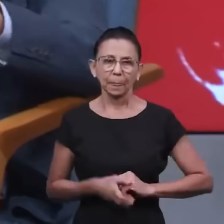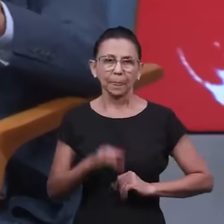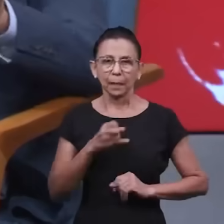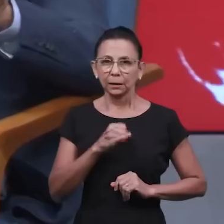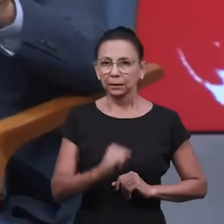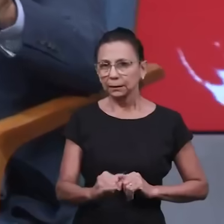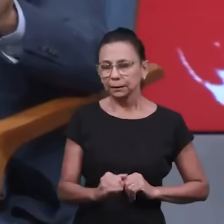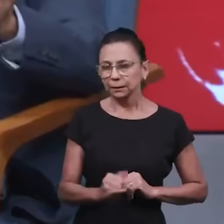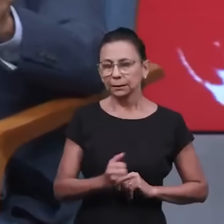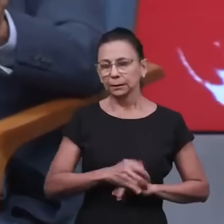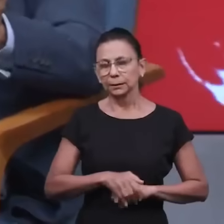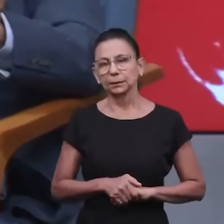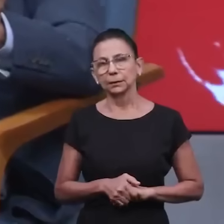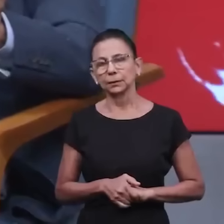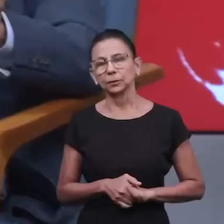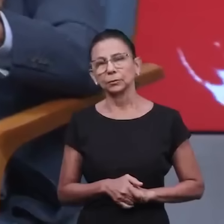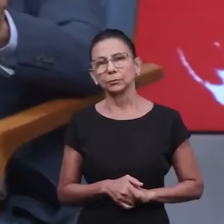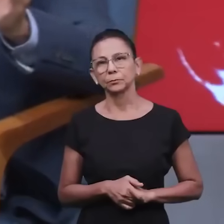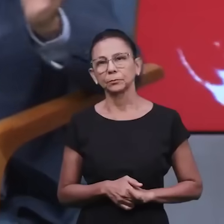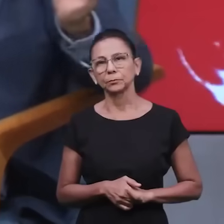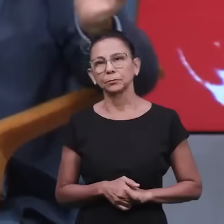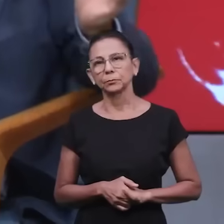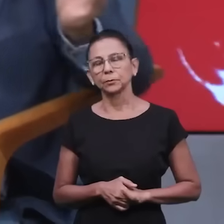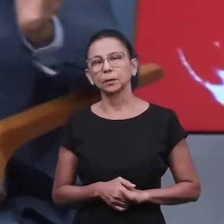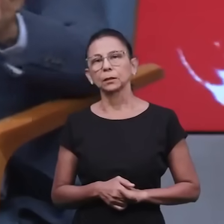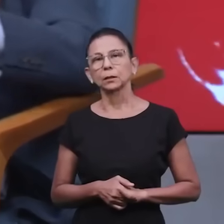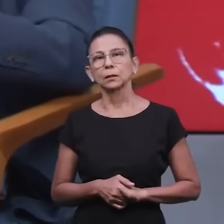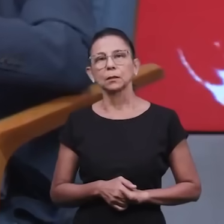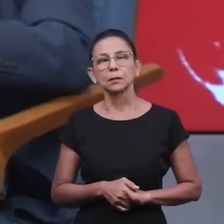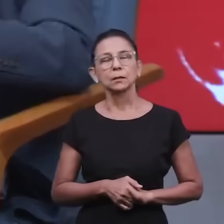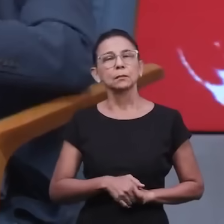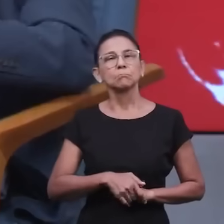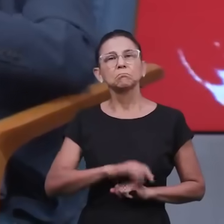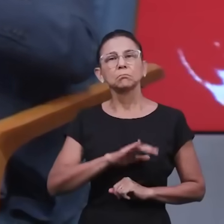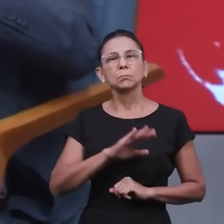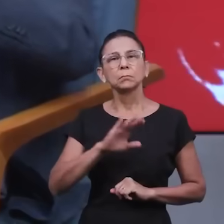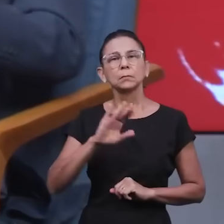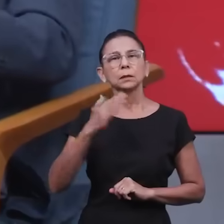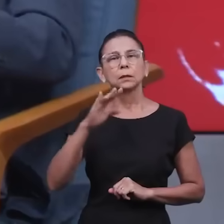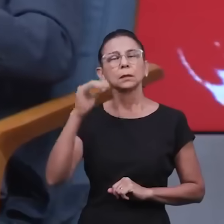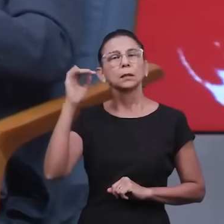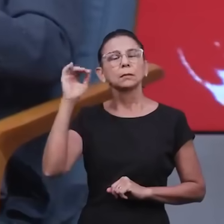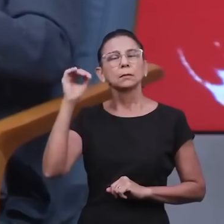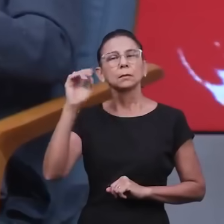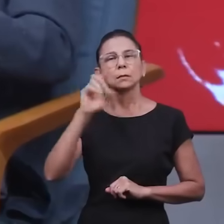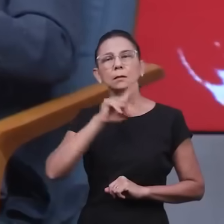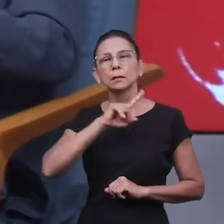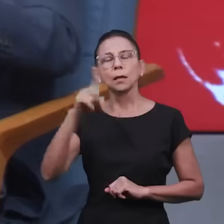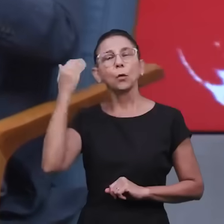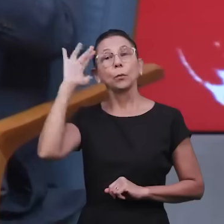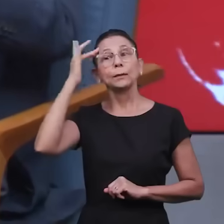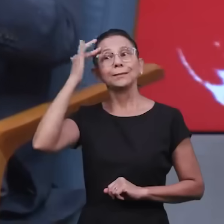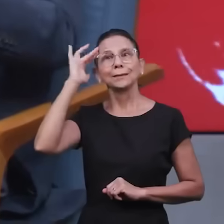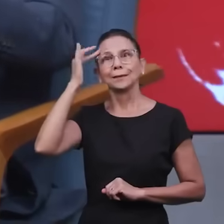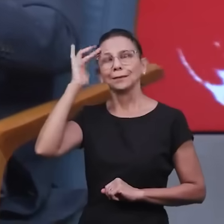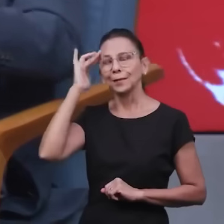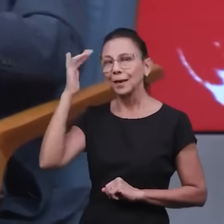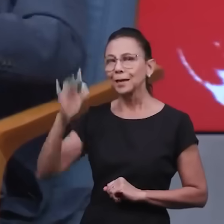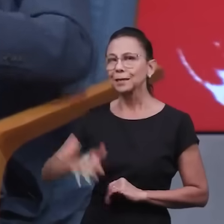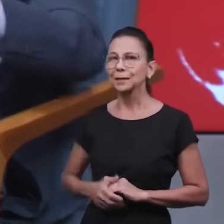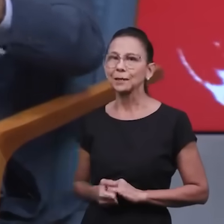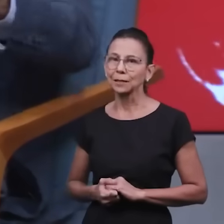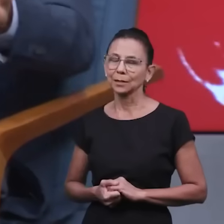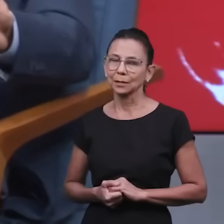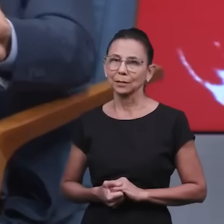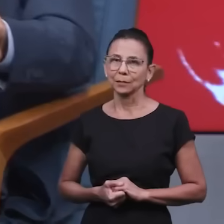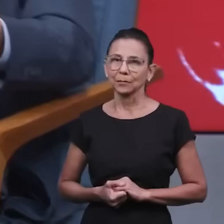aí, irmãos, no início da igreja, nós estamos vendo de maneira muito clara a doutrina de corpo. Está inserida aí